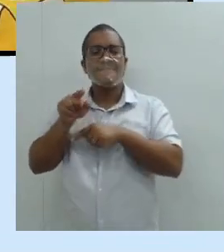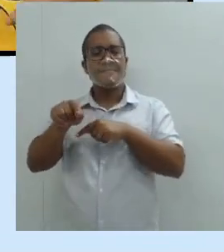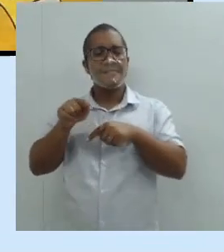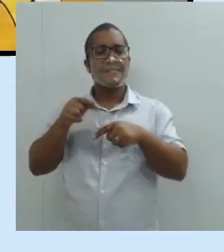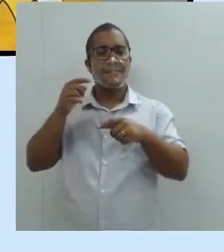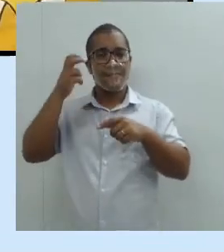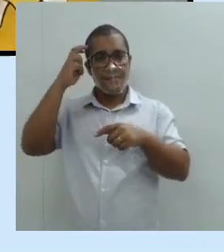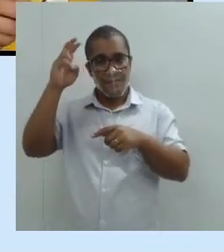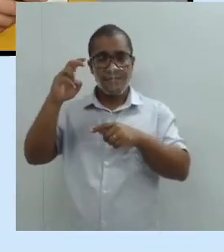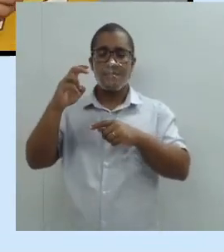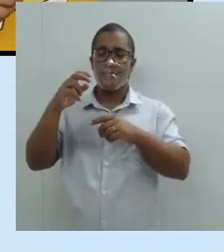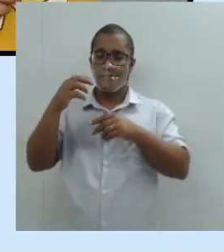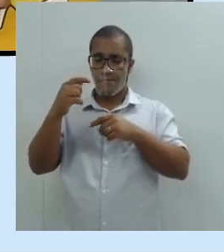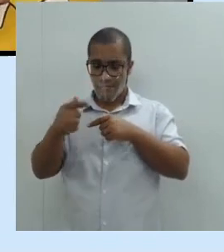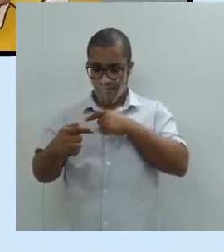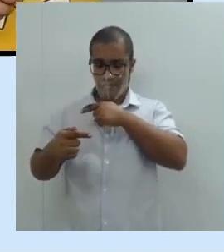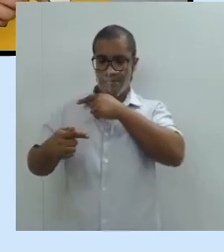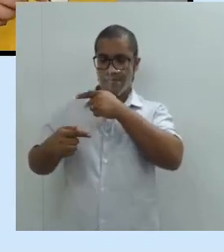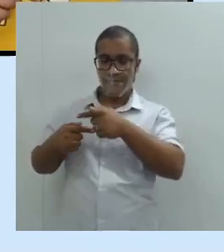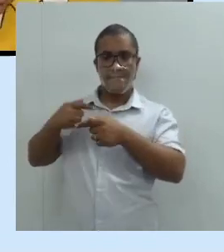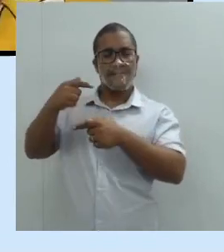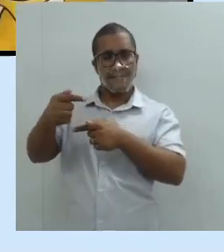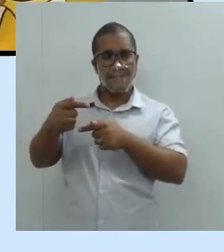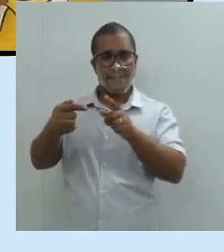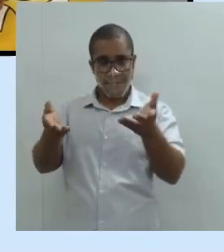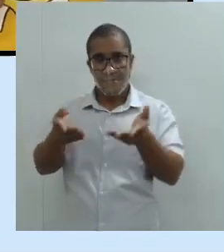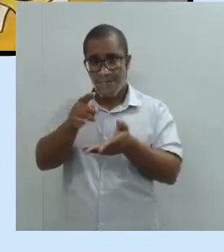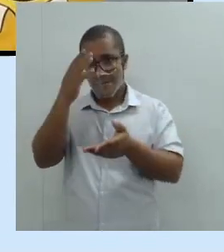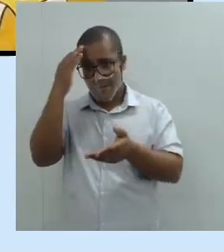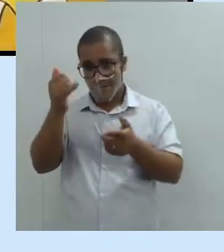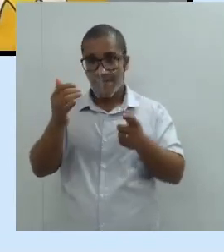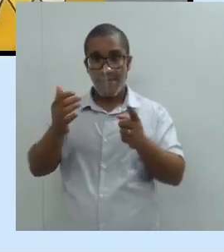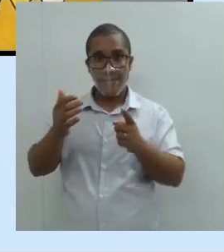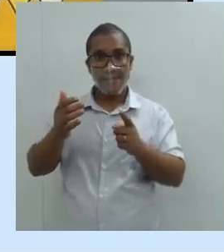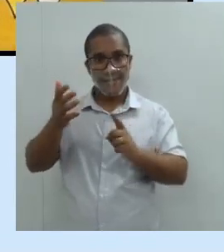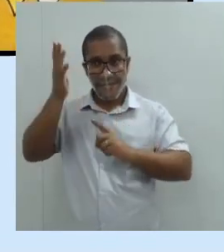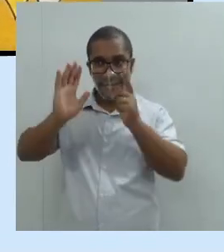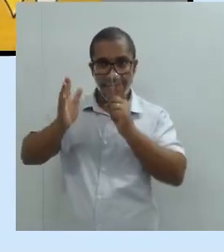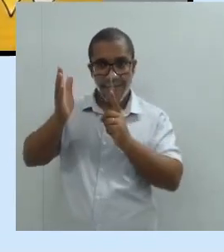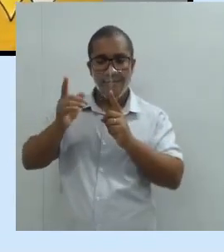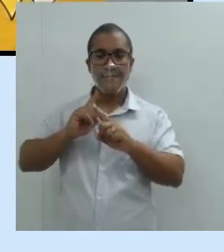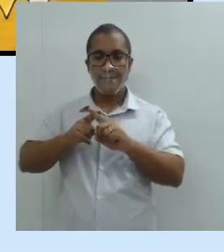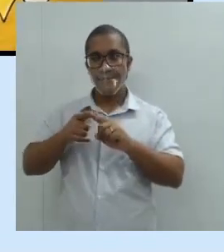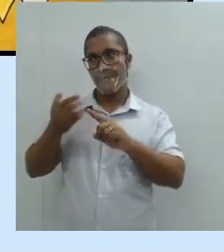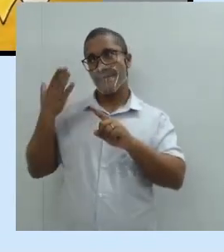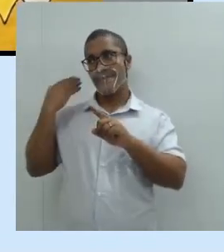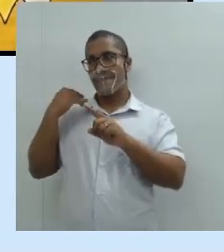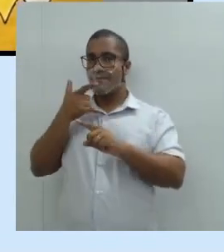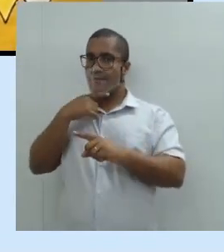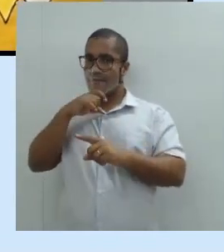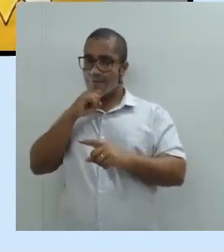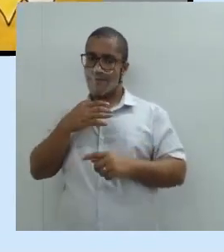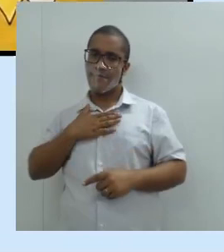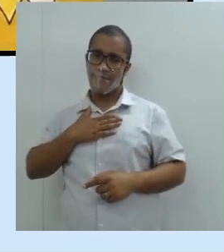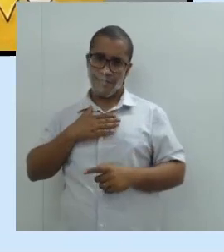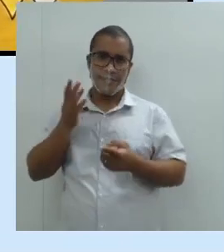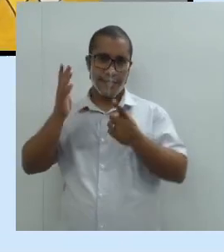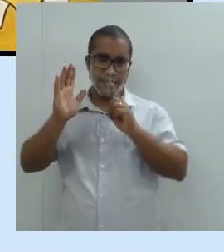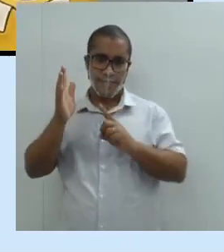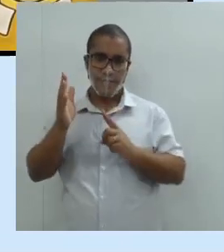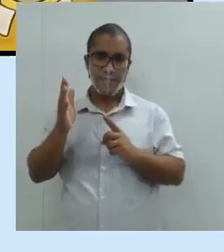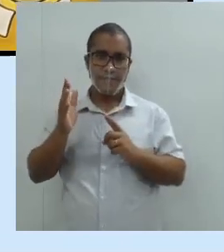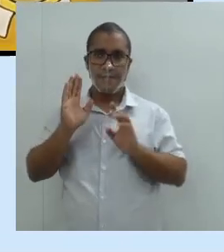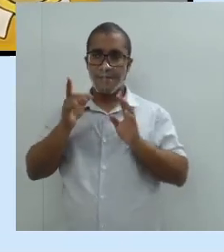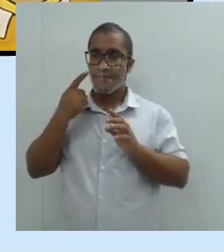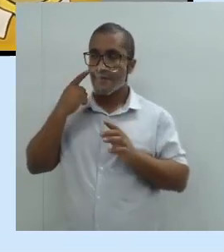de geração em geração. Se você sabe hoje o que é carnaval, é porque seu pai lá atrás gostava de carnaval. E lhe levou